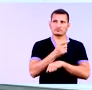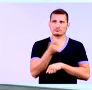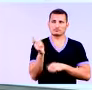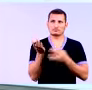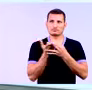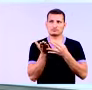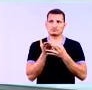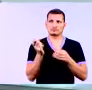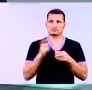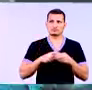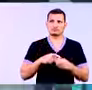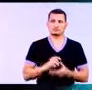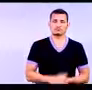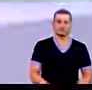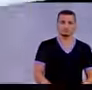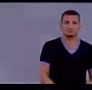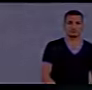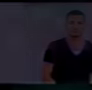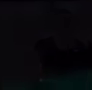trabalho.